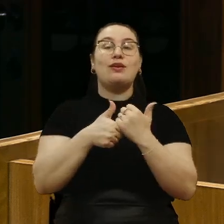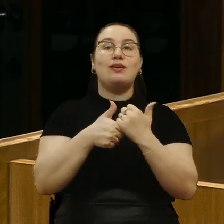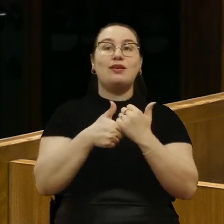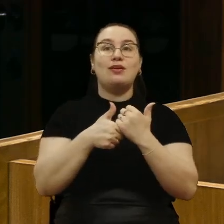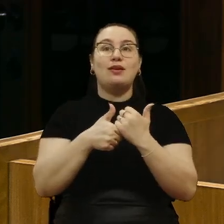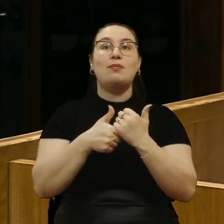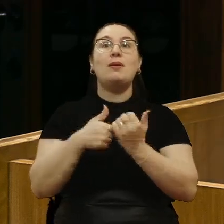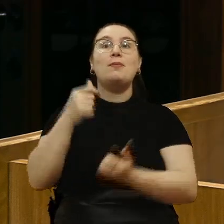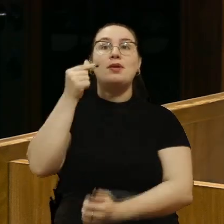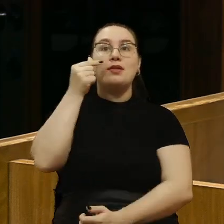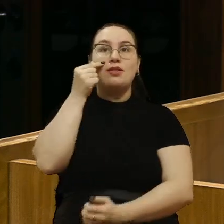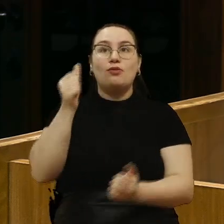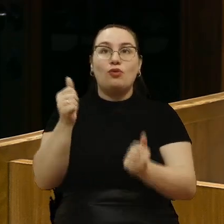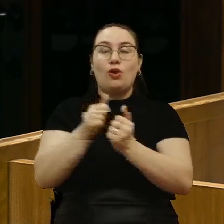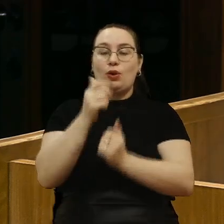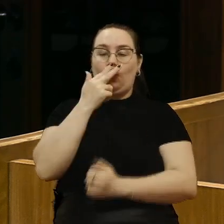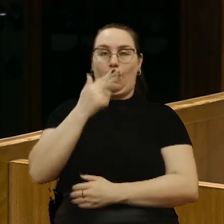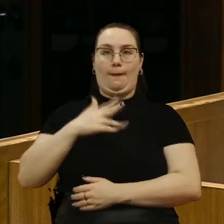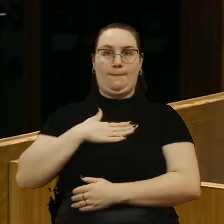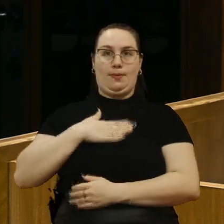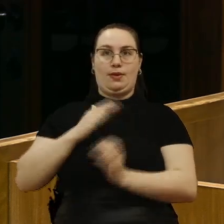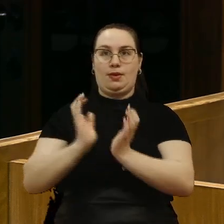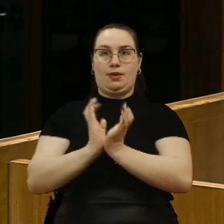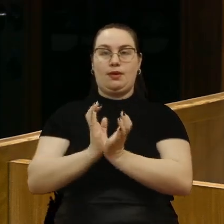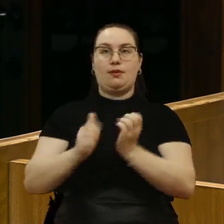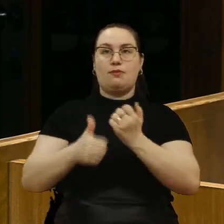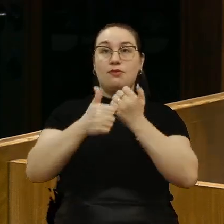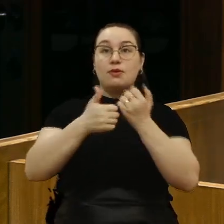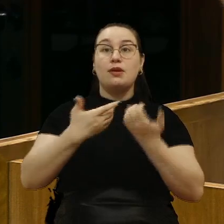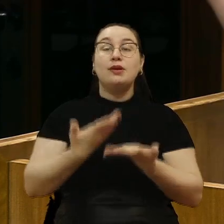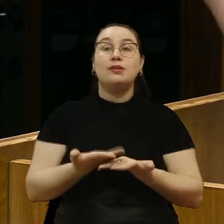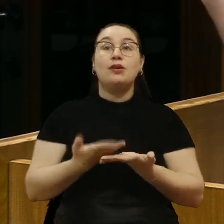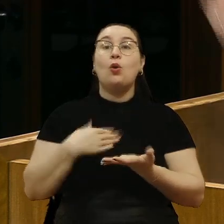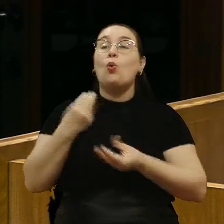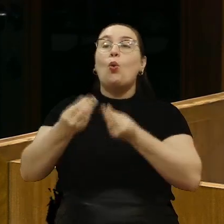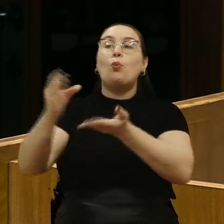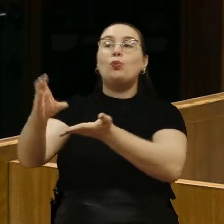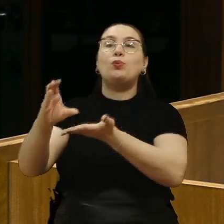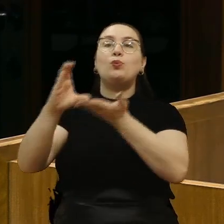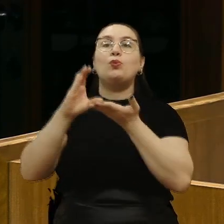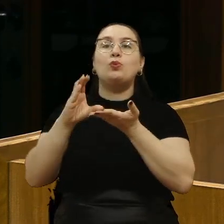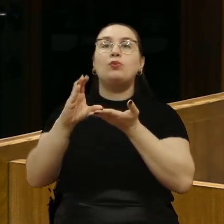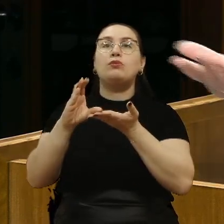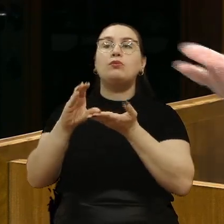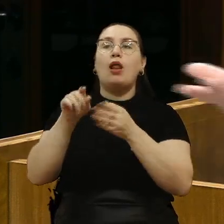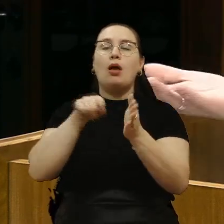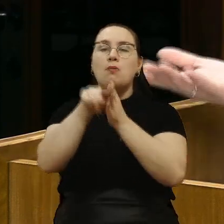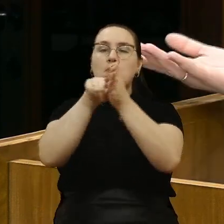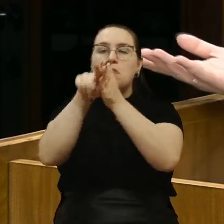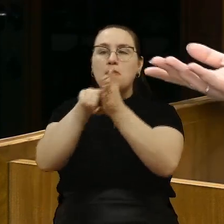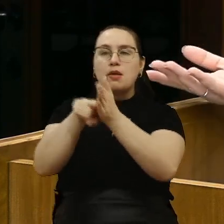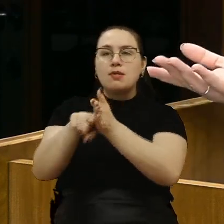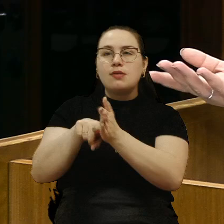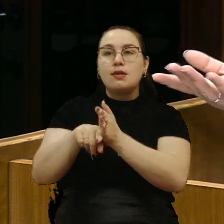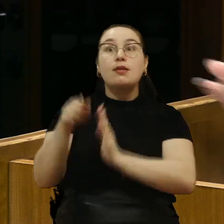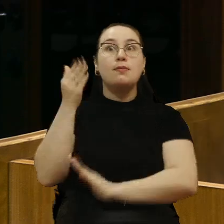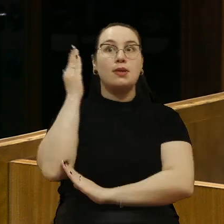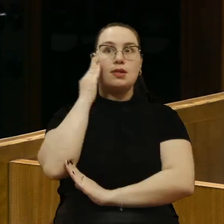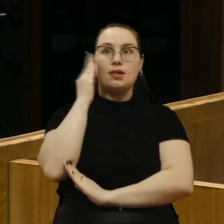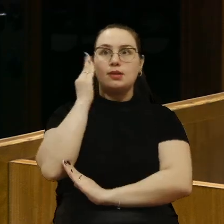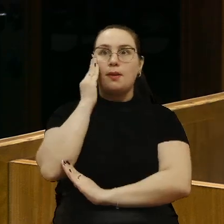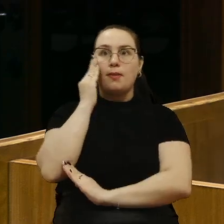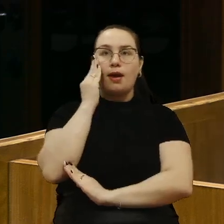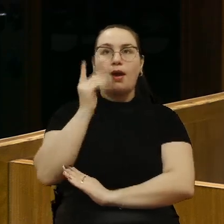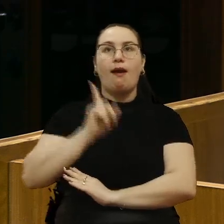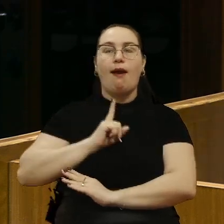bem presente, né, assim como a minha, quando a gente quer saber de uma emenda, como é que está determinada situação, vai lá e pesquisa e tem que saber, né? Tem que